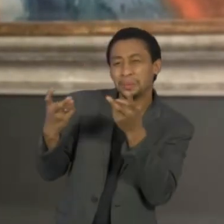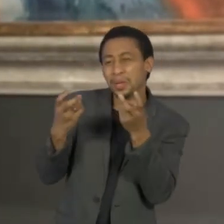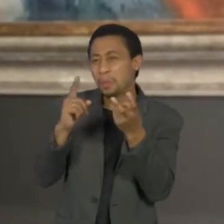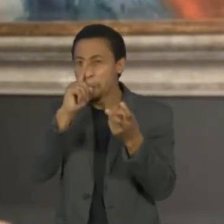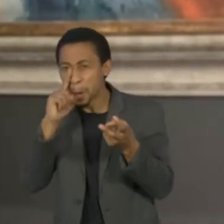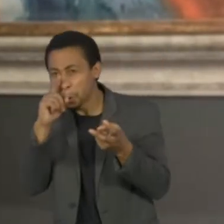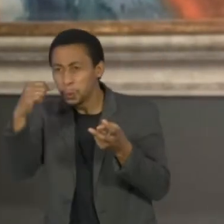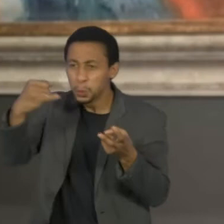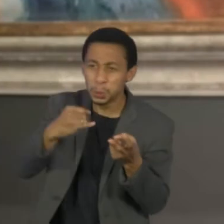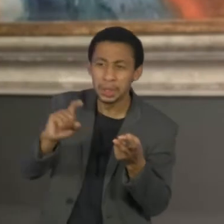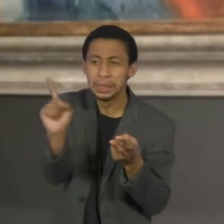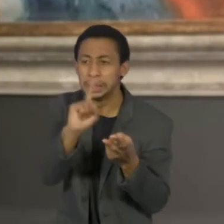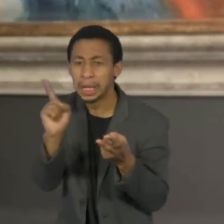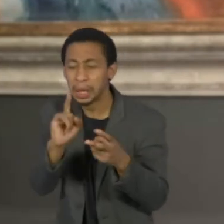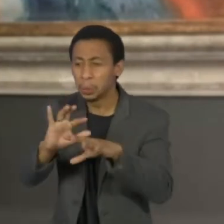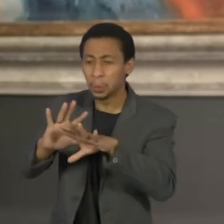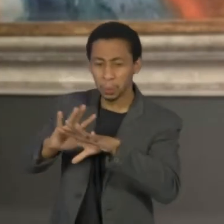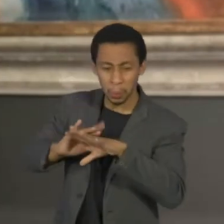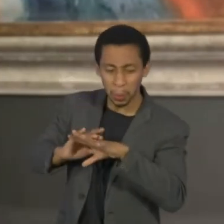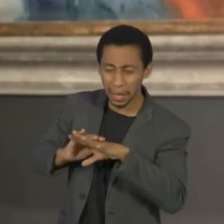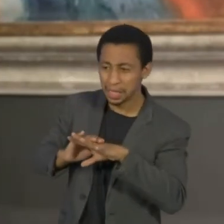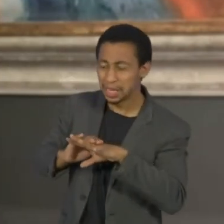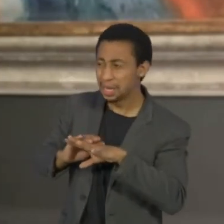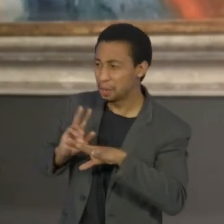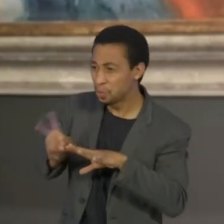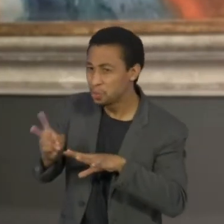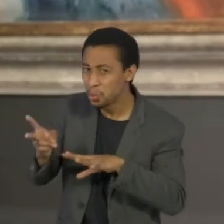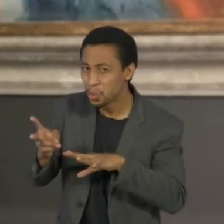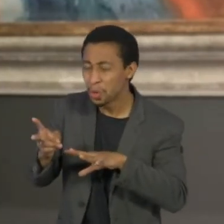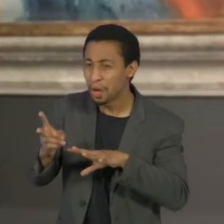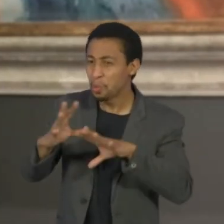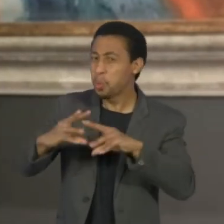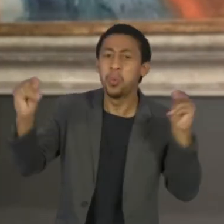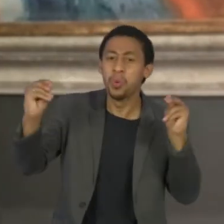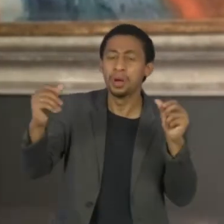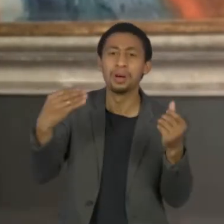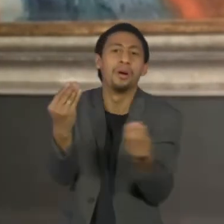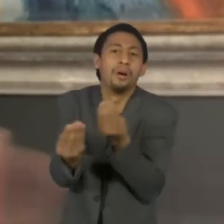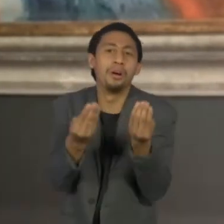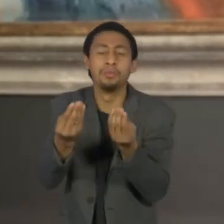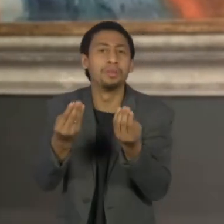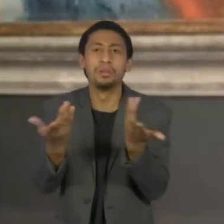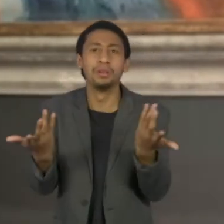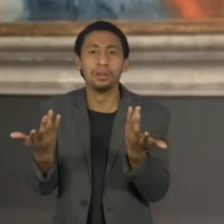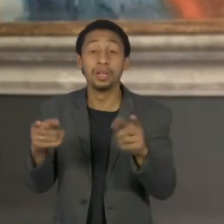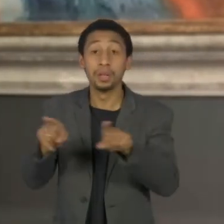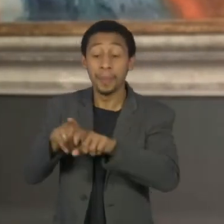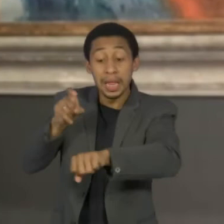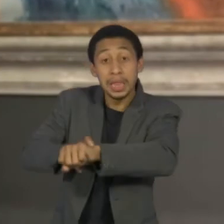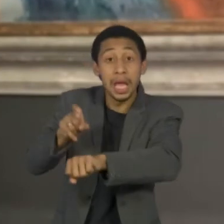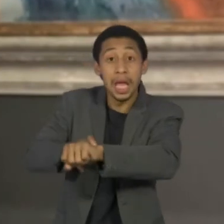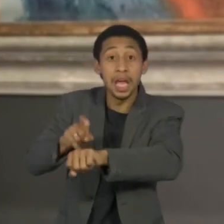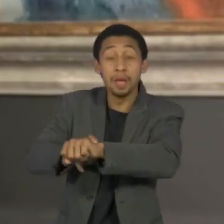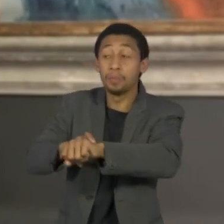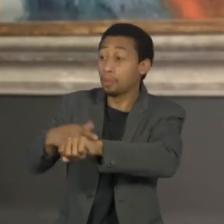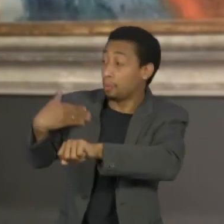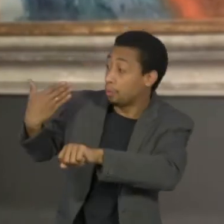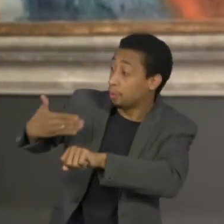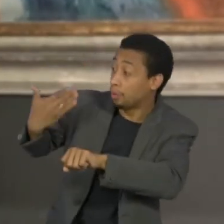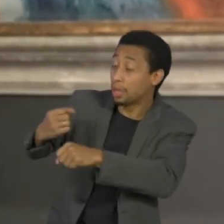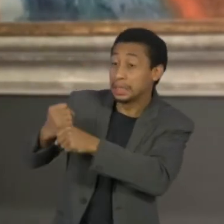risco dessas doenças que não existem mais, questões estruturais, tempo das famílias, enfim.